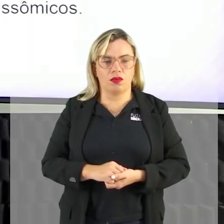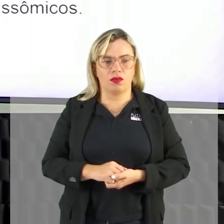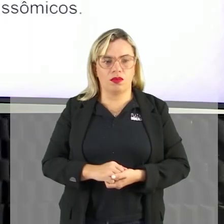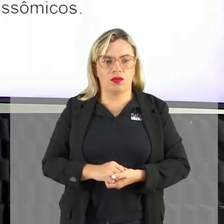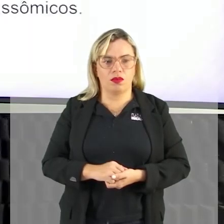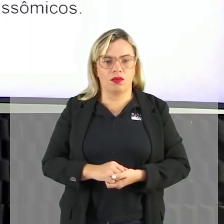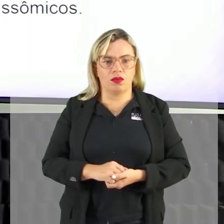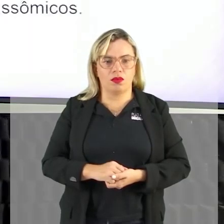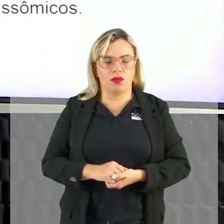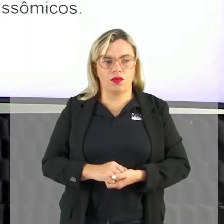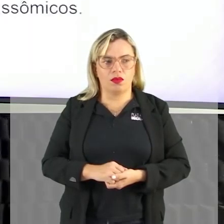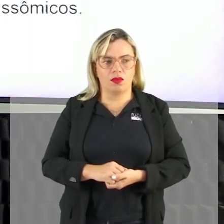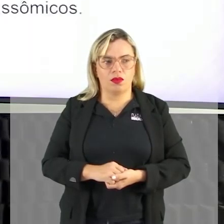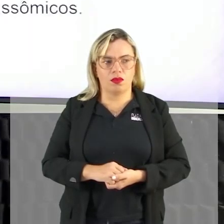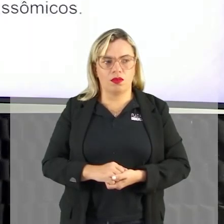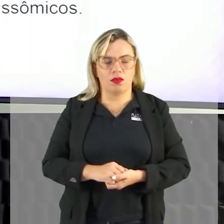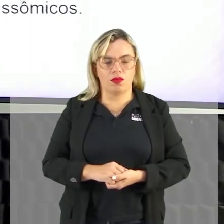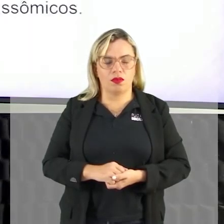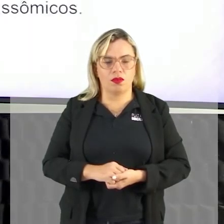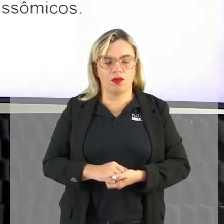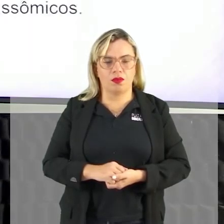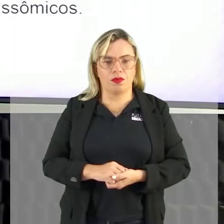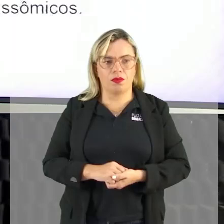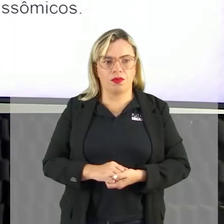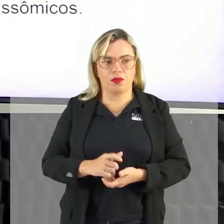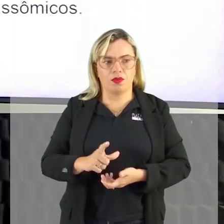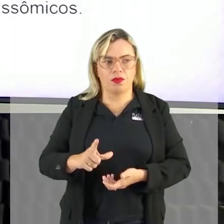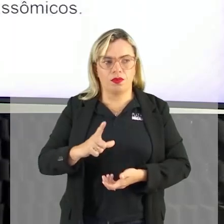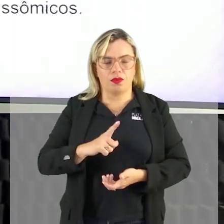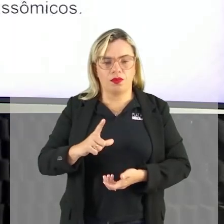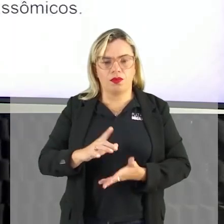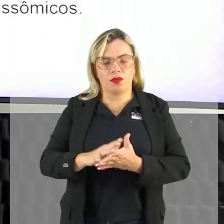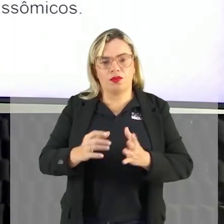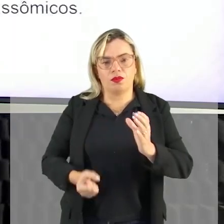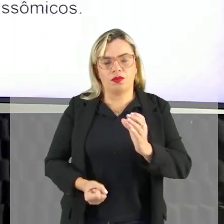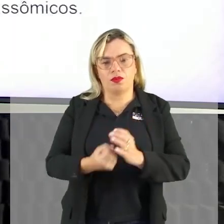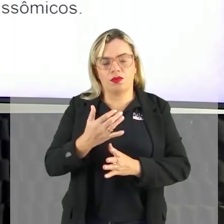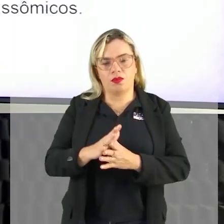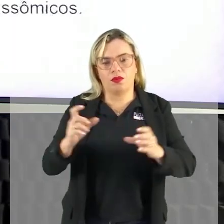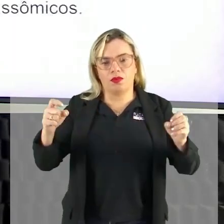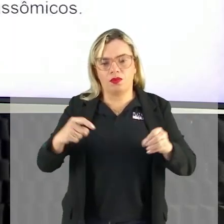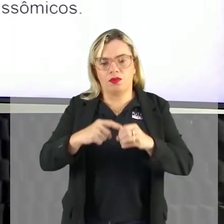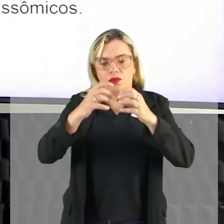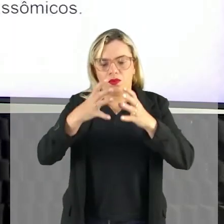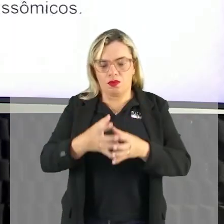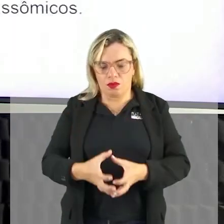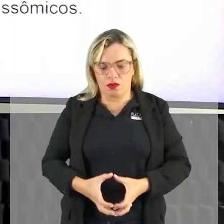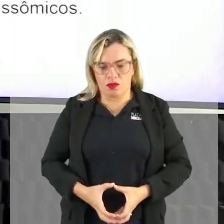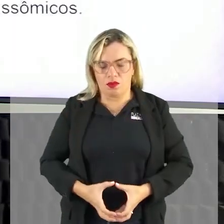tem 3, 21, né? Então, na hora de formar esse gameta,